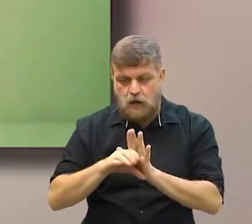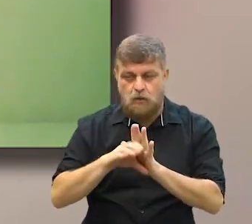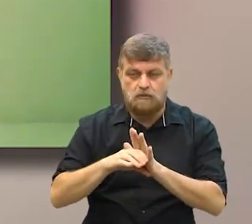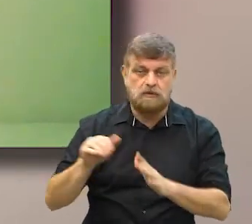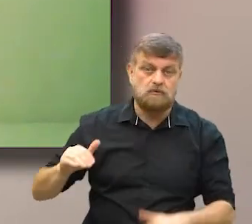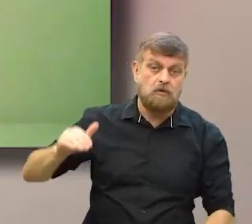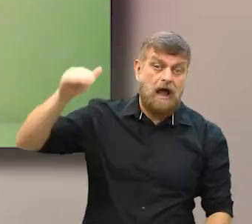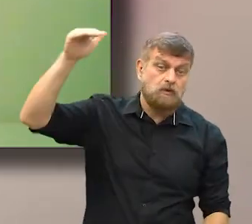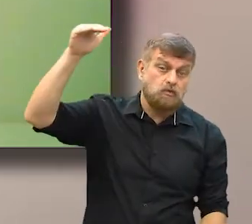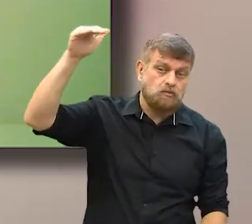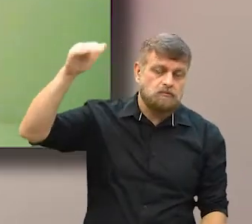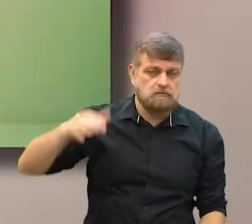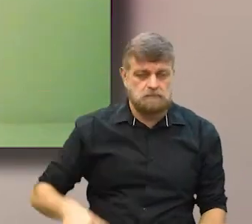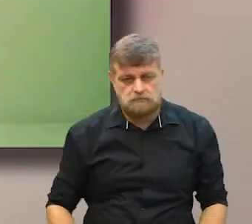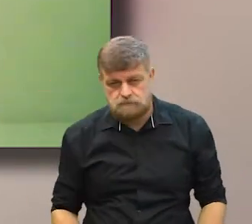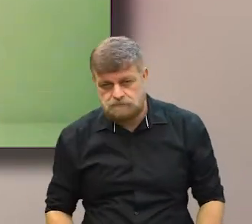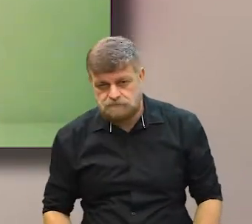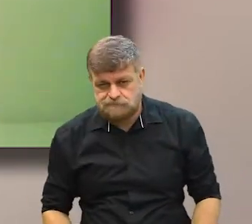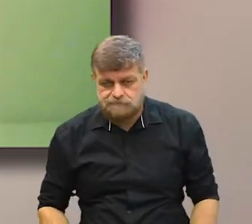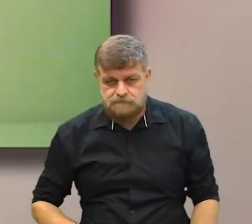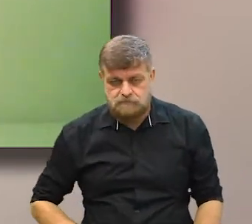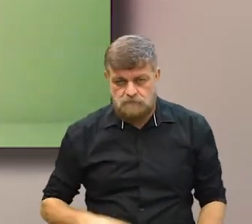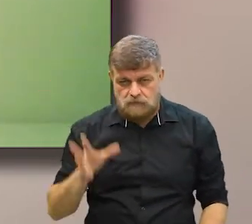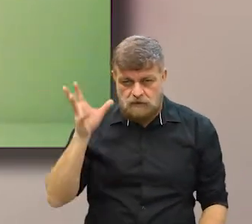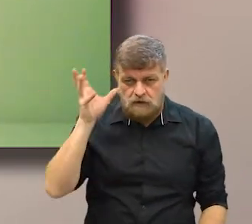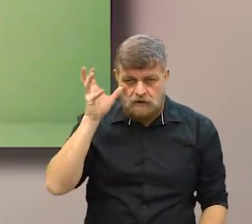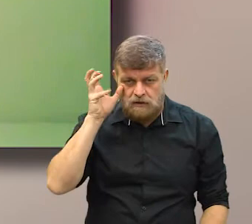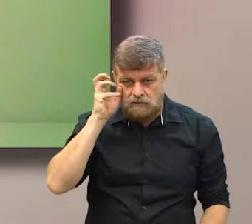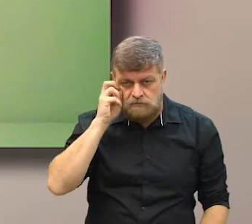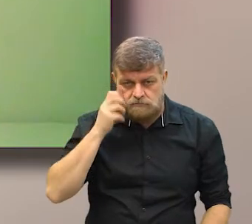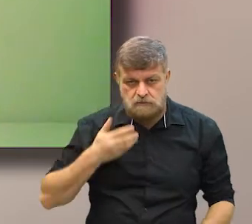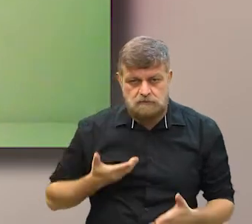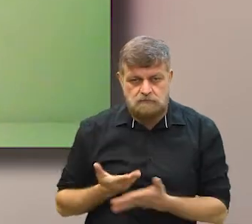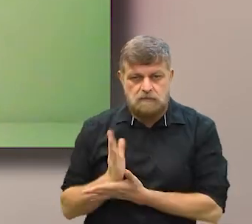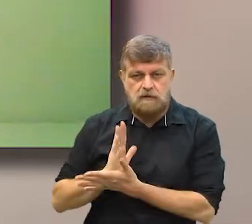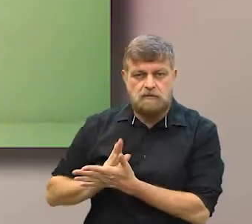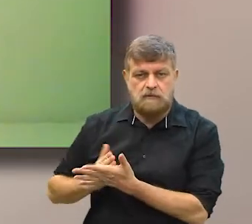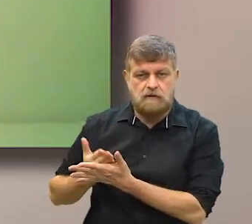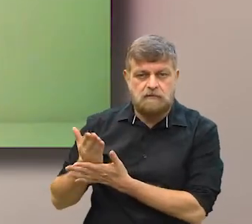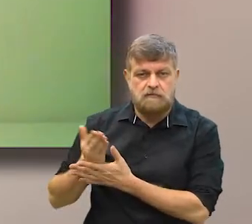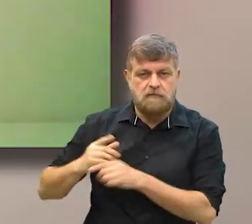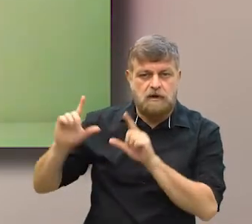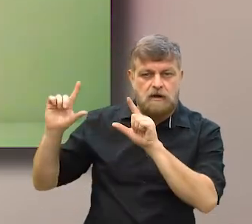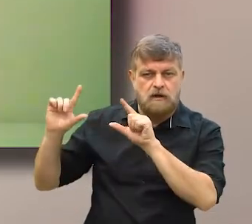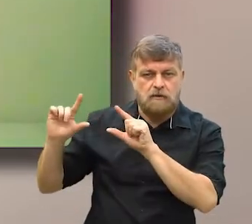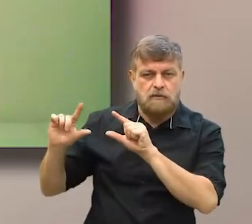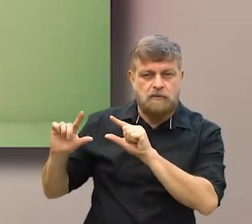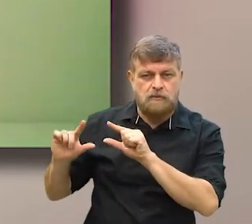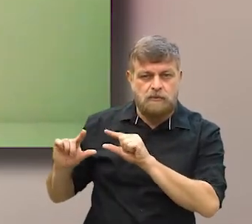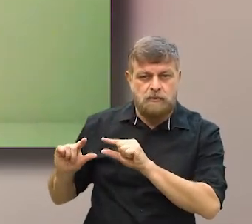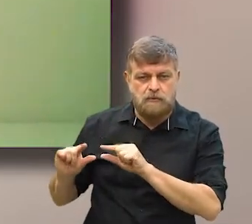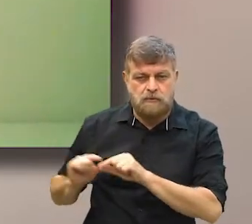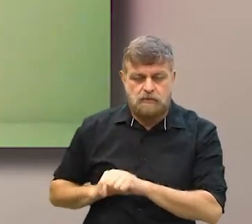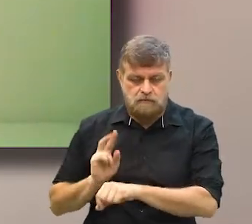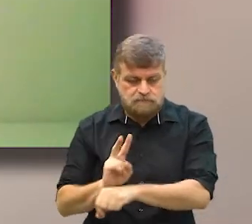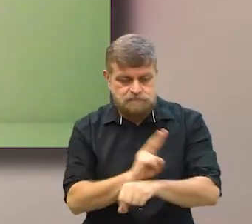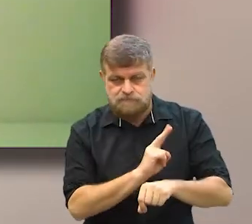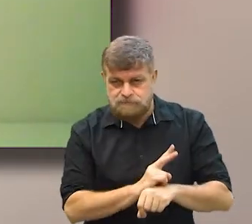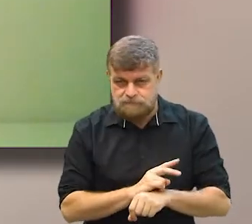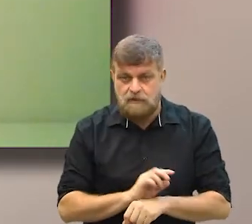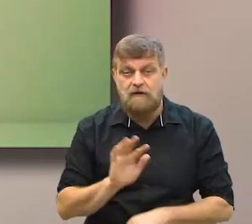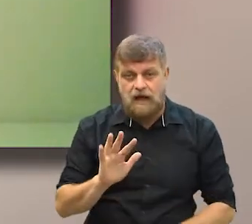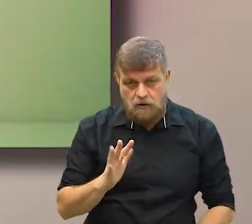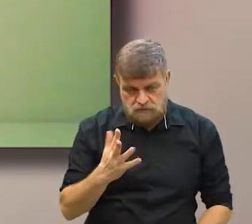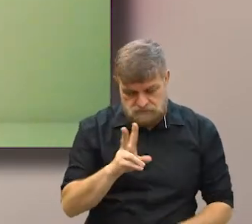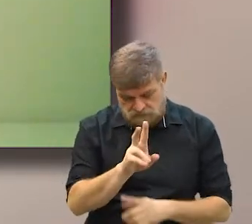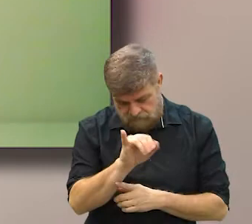adulto, não é? E por aí o sono começa a ser perturbado. Sem a vigilância parental, de fato,